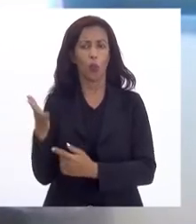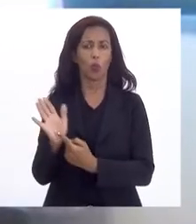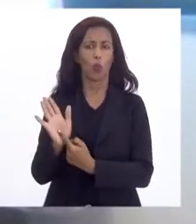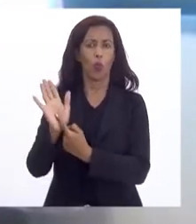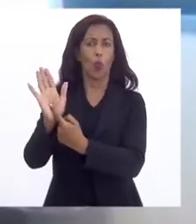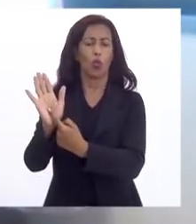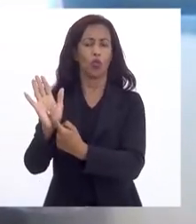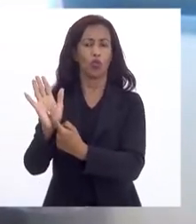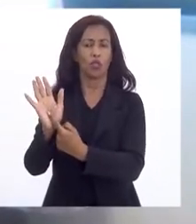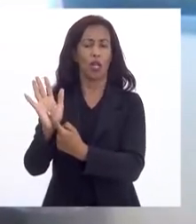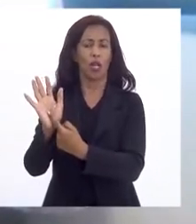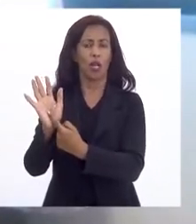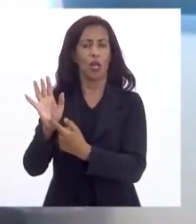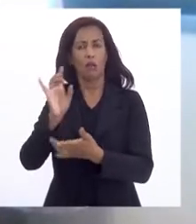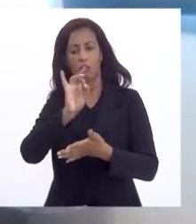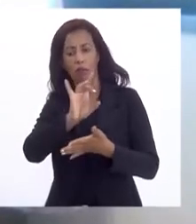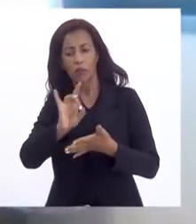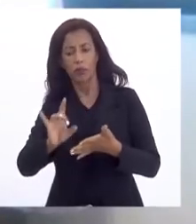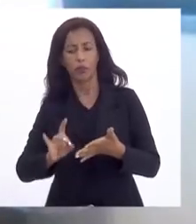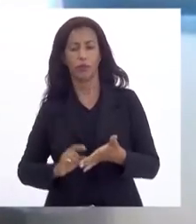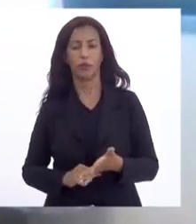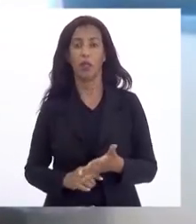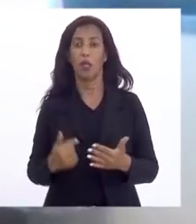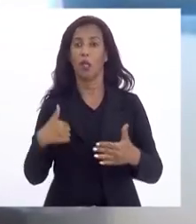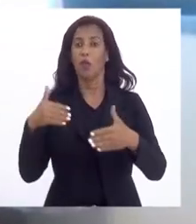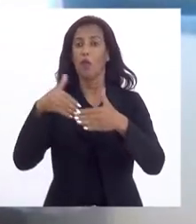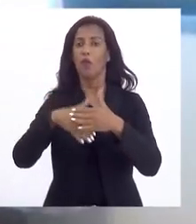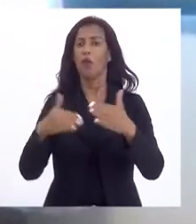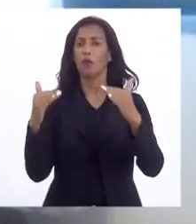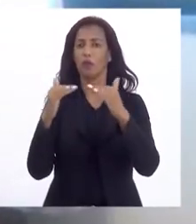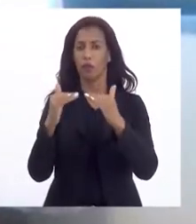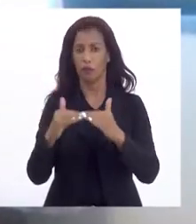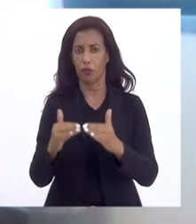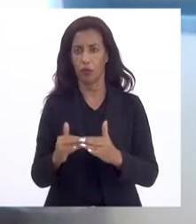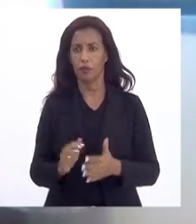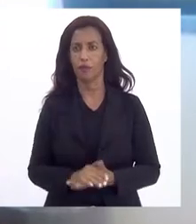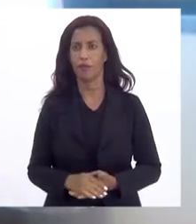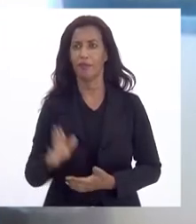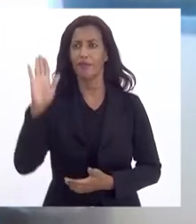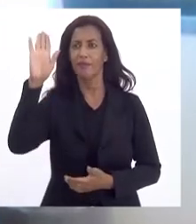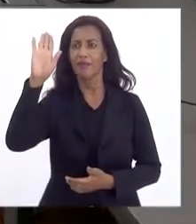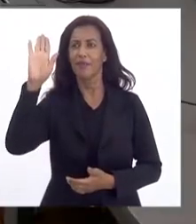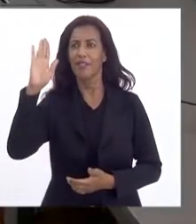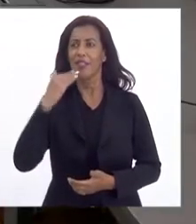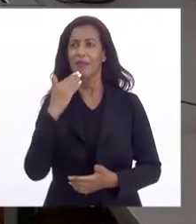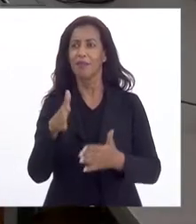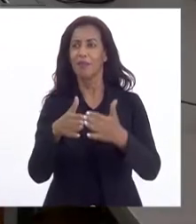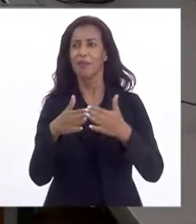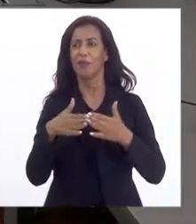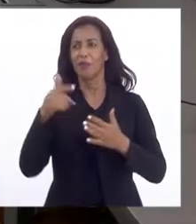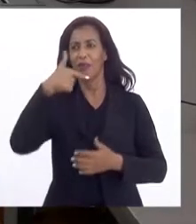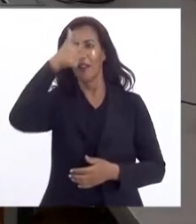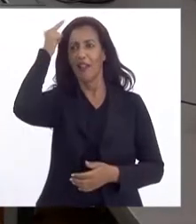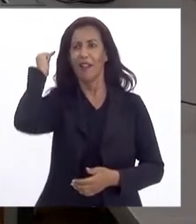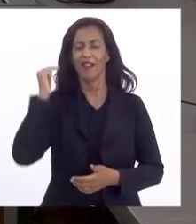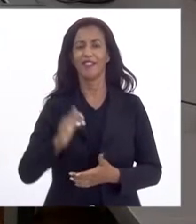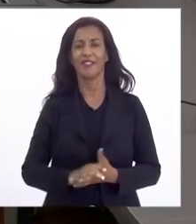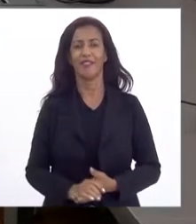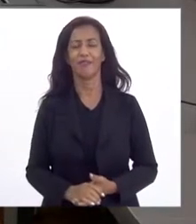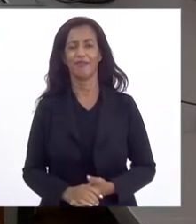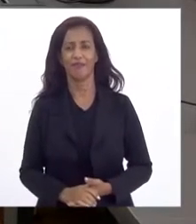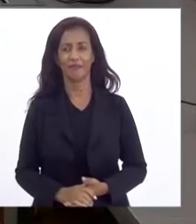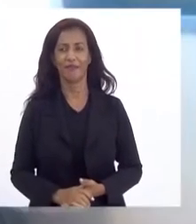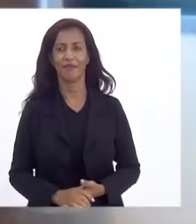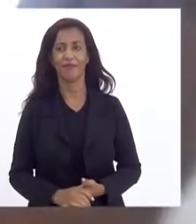suas ponderações. Voto favorável à audiência. Mas proponho eu pedi uma parte a Vossa Excelência. Desculpe, não prestei atenção, Luiz